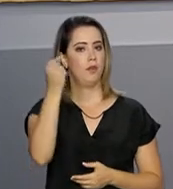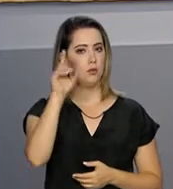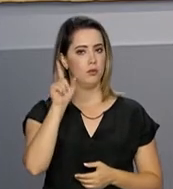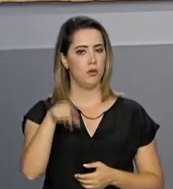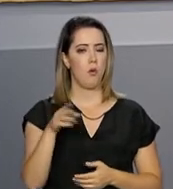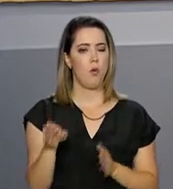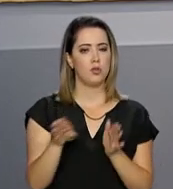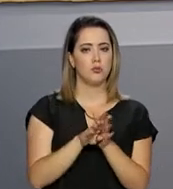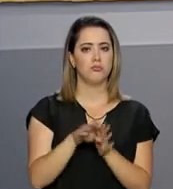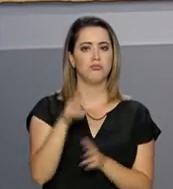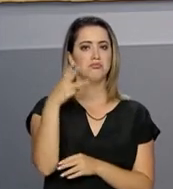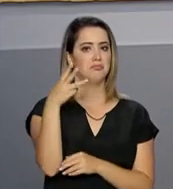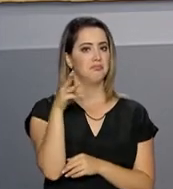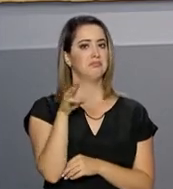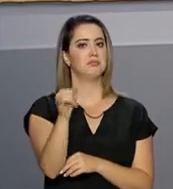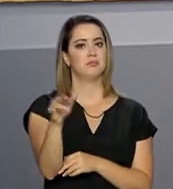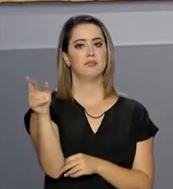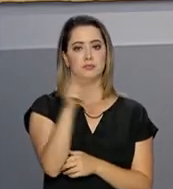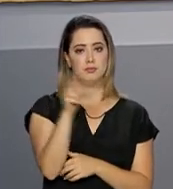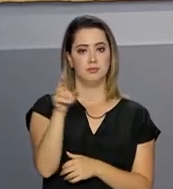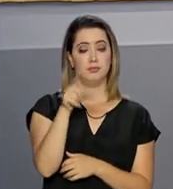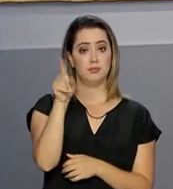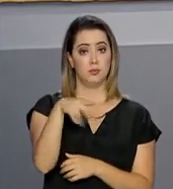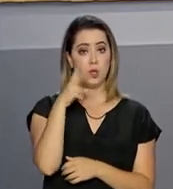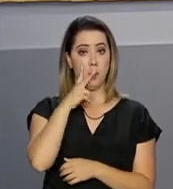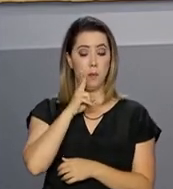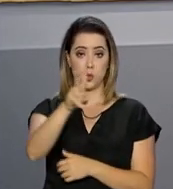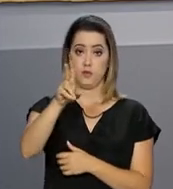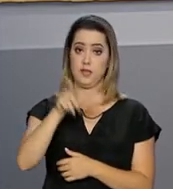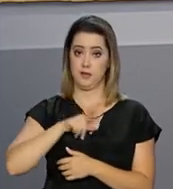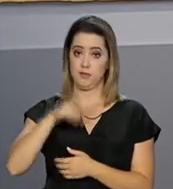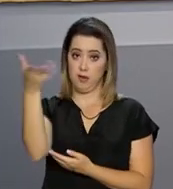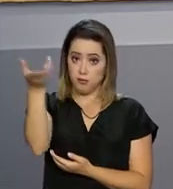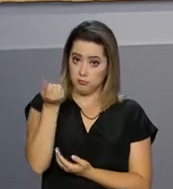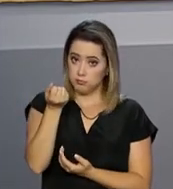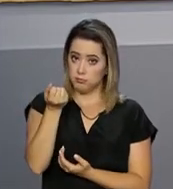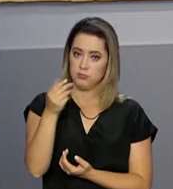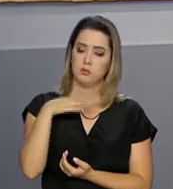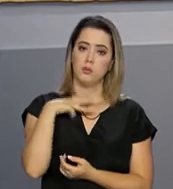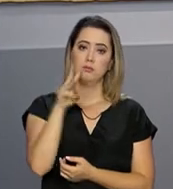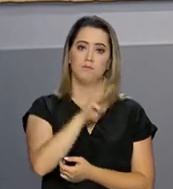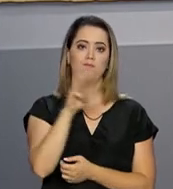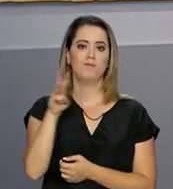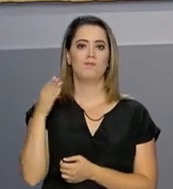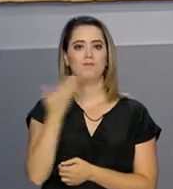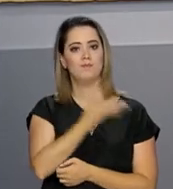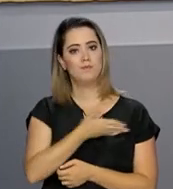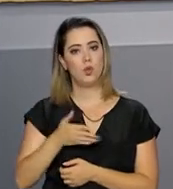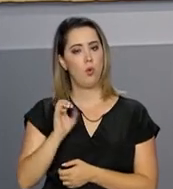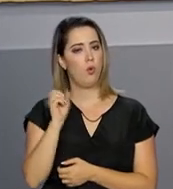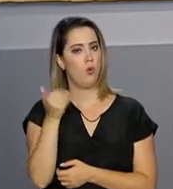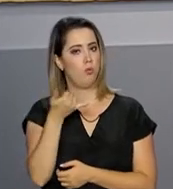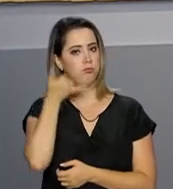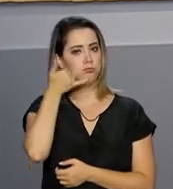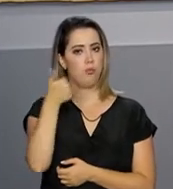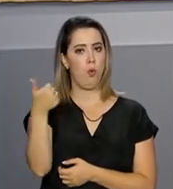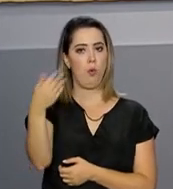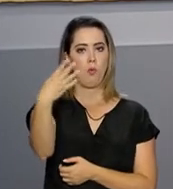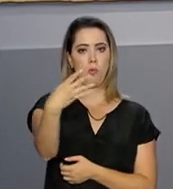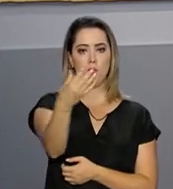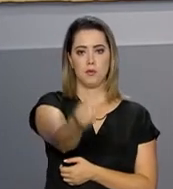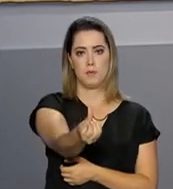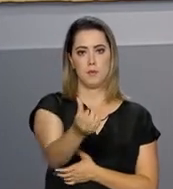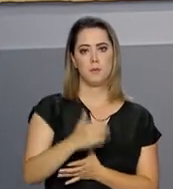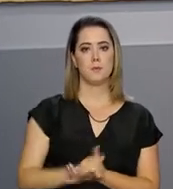chega a 3 bilhões de reais a consulta está disponível no site da receita ou pelo receitafone no número